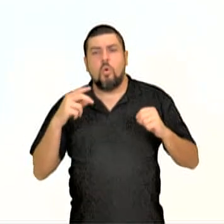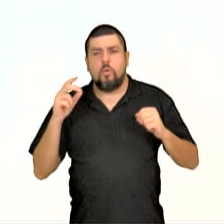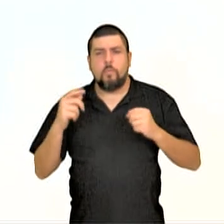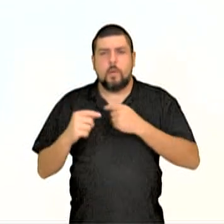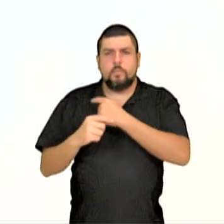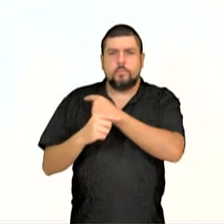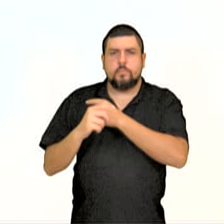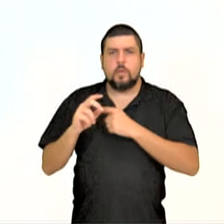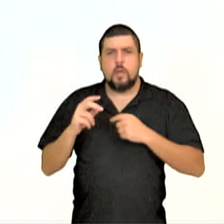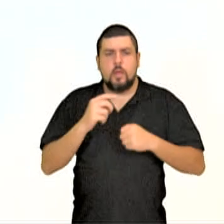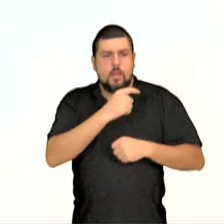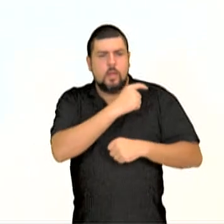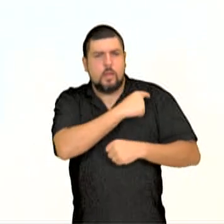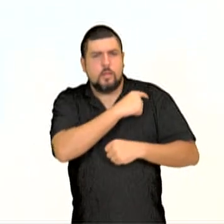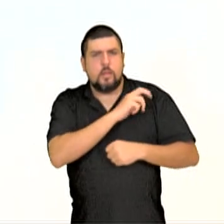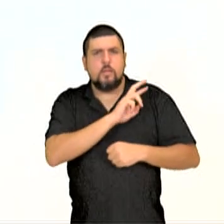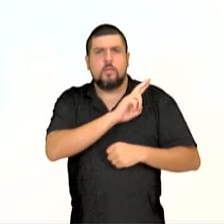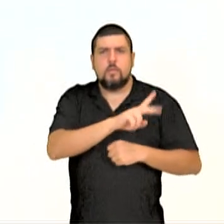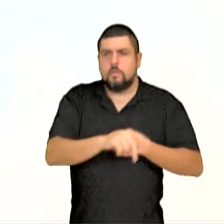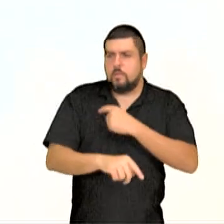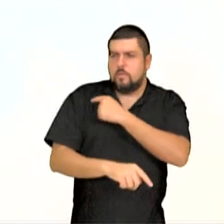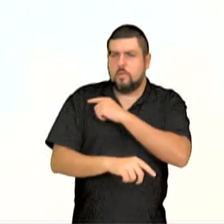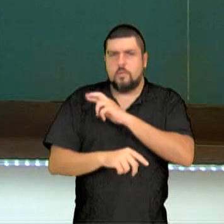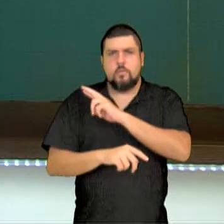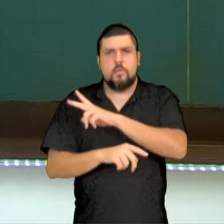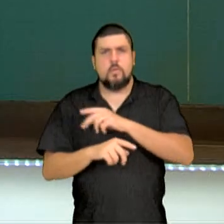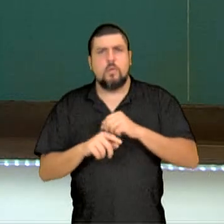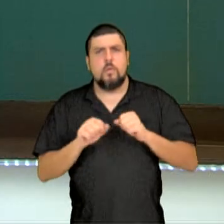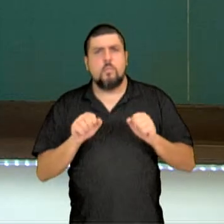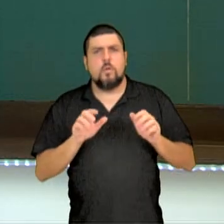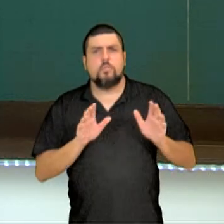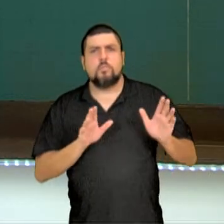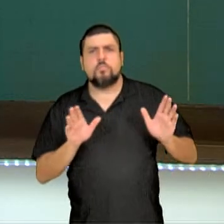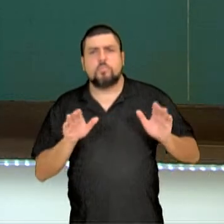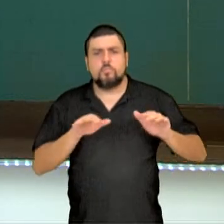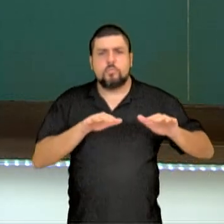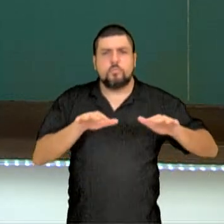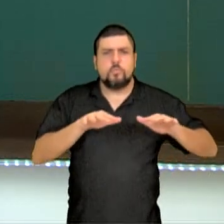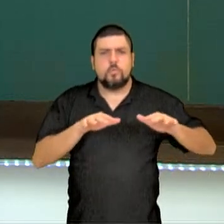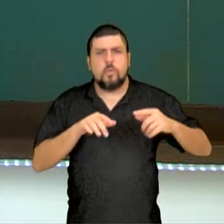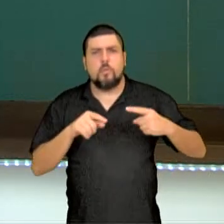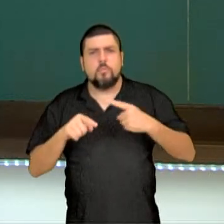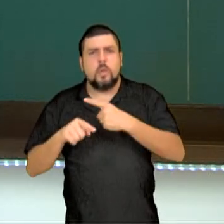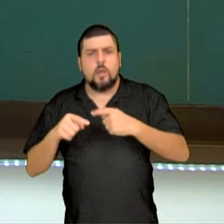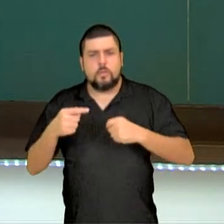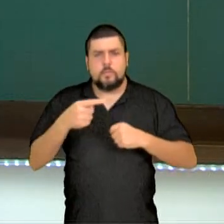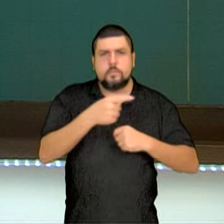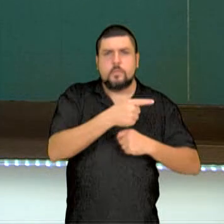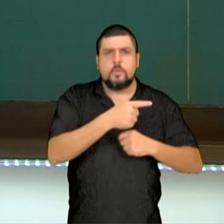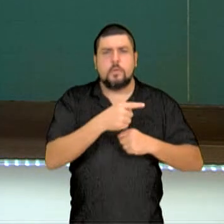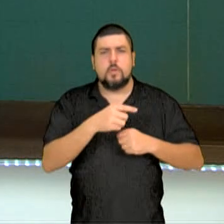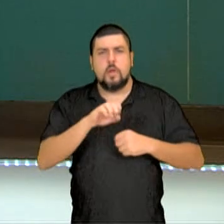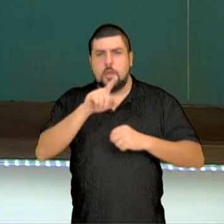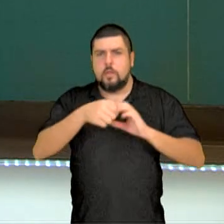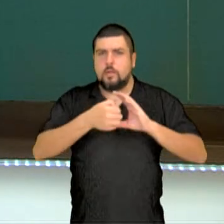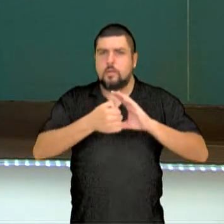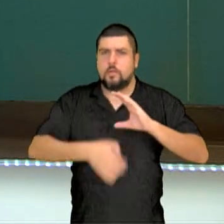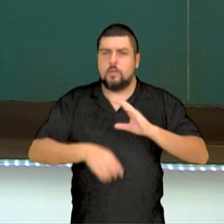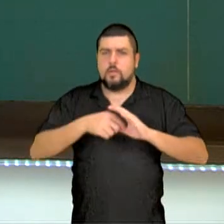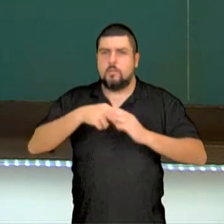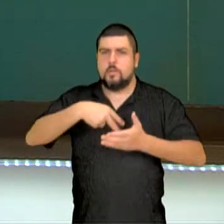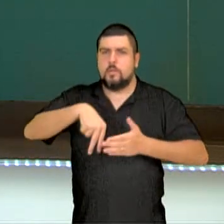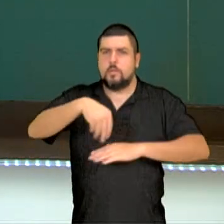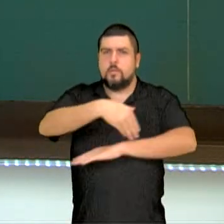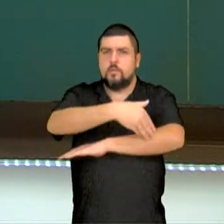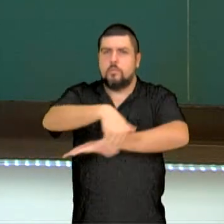os lados, direções diferentes. Então, você pode ir para o lado, pode ir para uma direção, pode ir para outra. Né? Então, essas são algumas características das danças de rua. Aqui mais